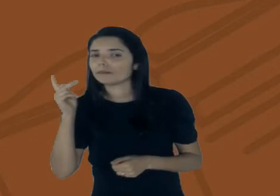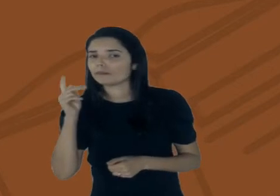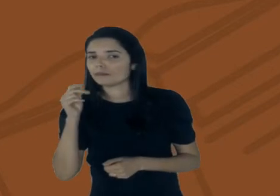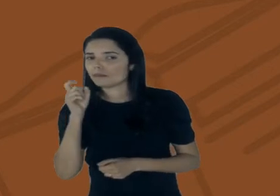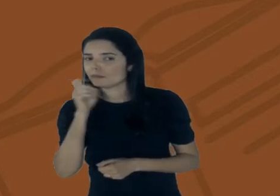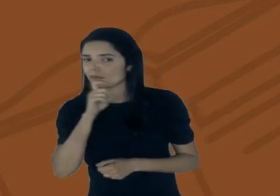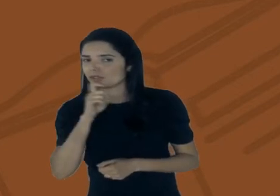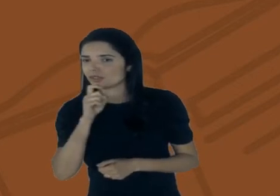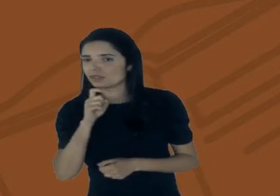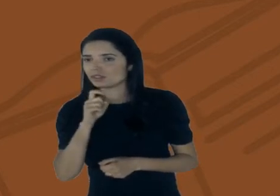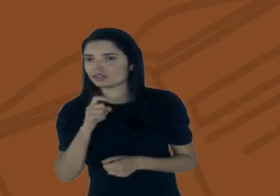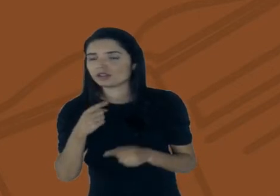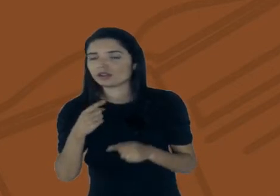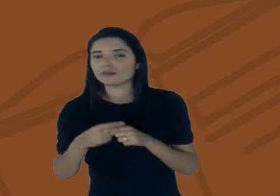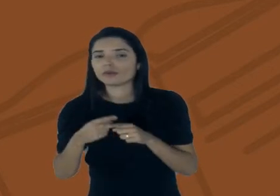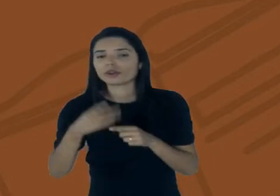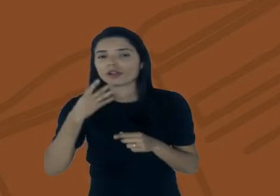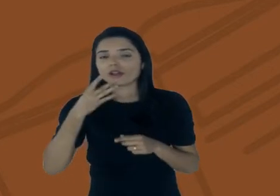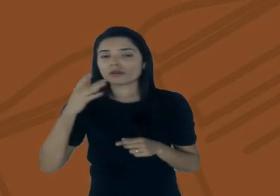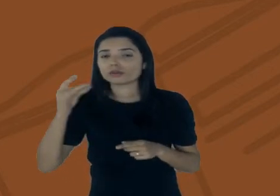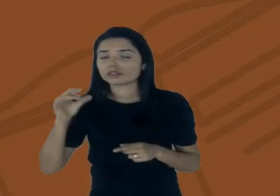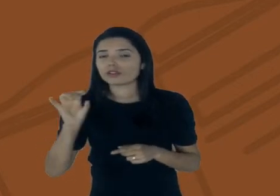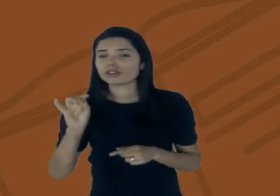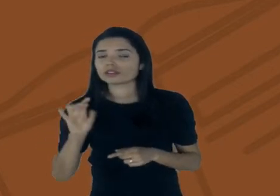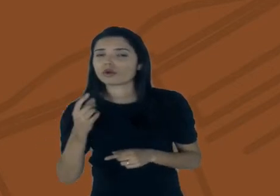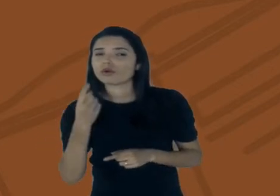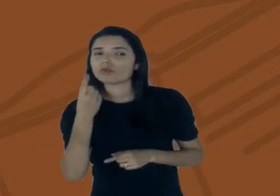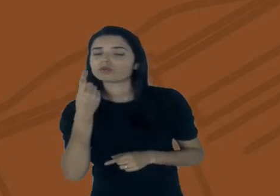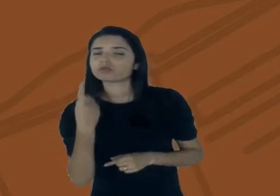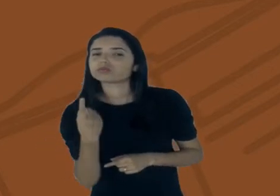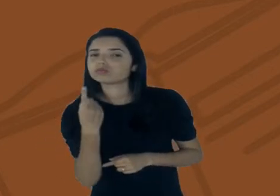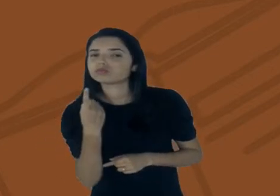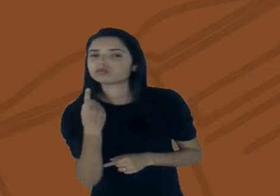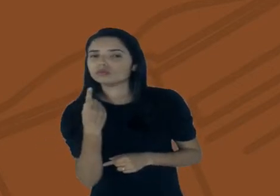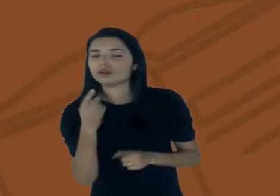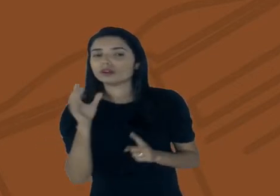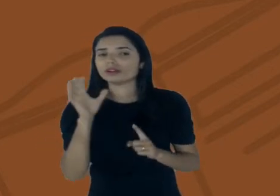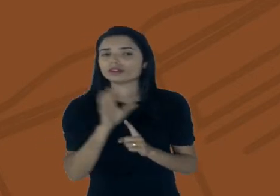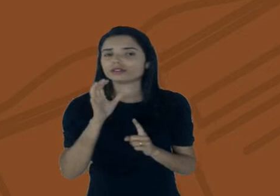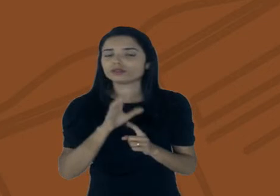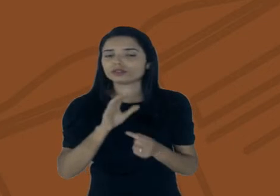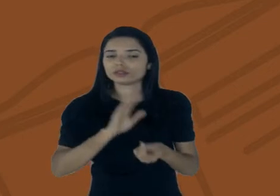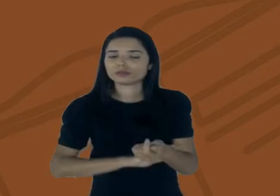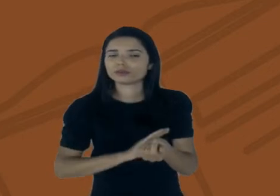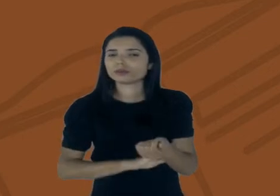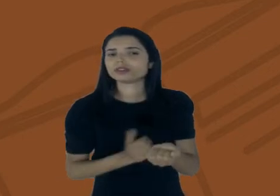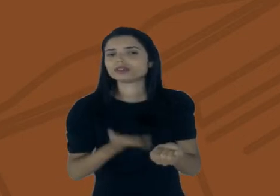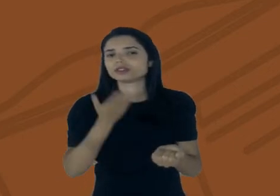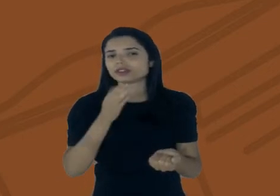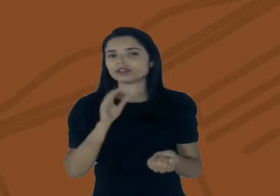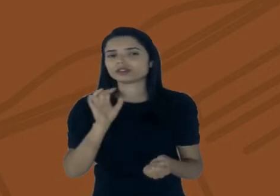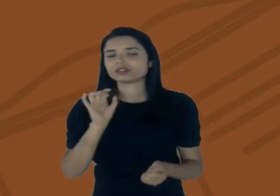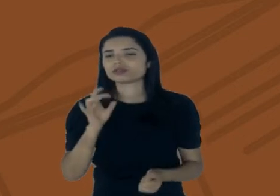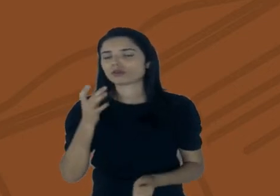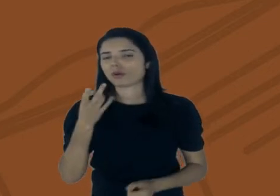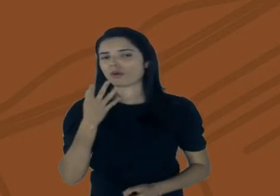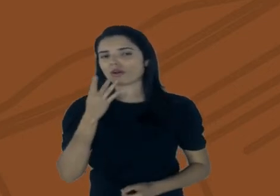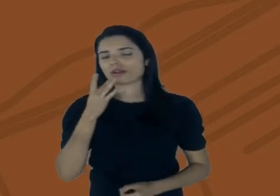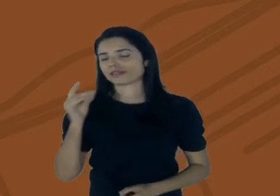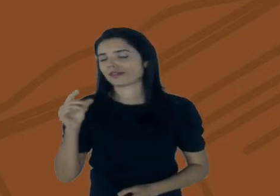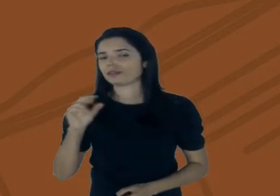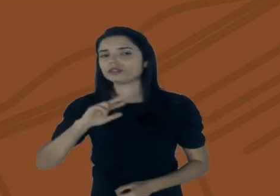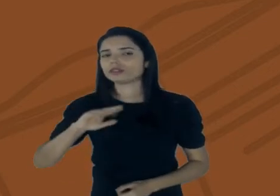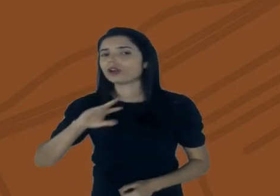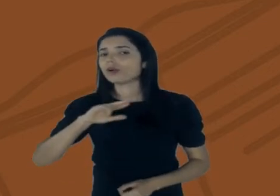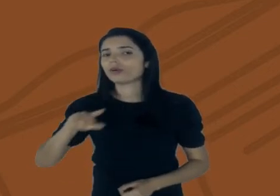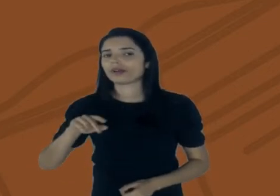o sal que colocamos na comida é apenas um dos fatores de risco para a hipertensão. Então, a gente dizer que somente o sal que vai